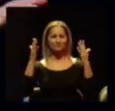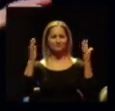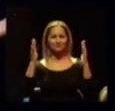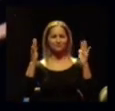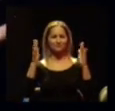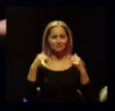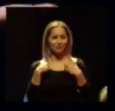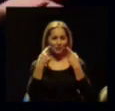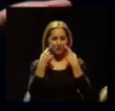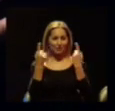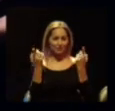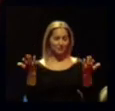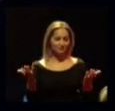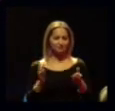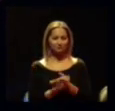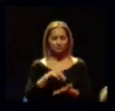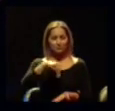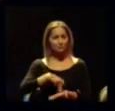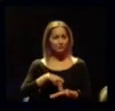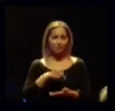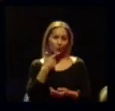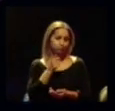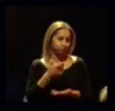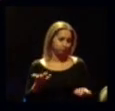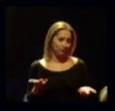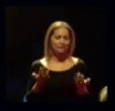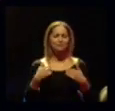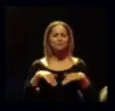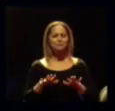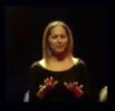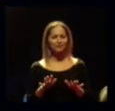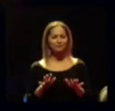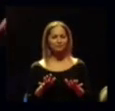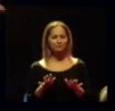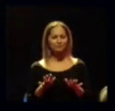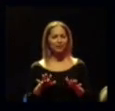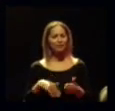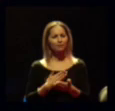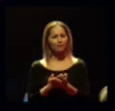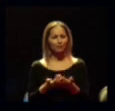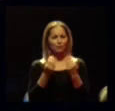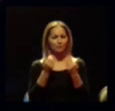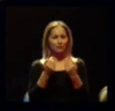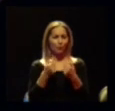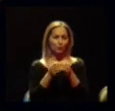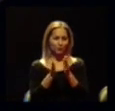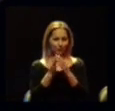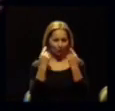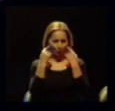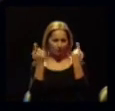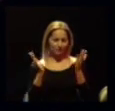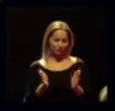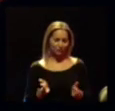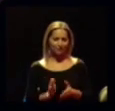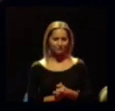Como já viram aqui, eles não puderam estar presentes, mas não deixaram de deixar esta mensagem que todos ouvimos.